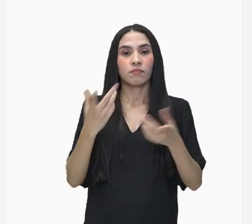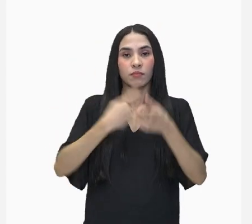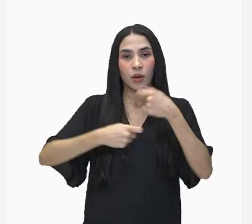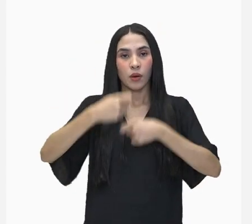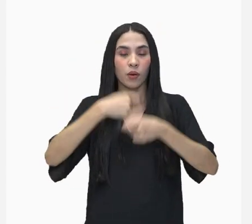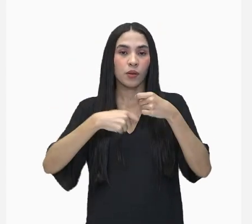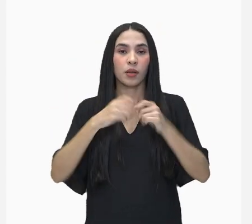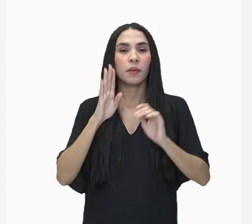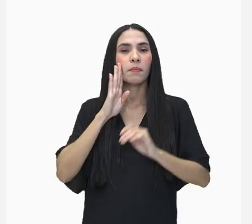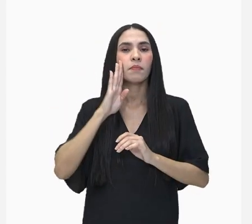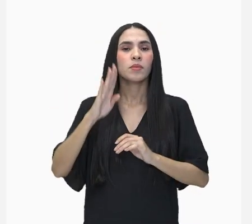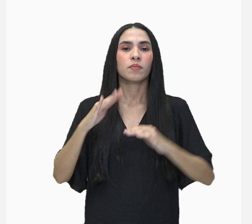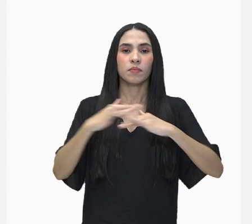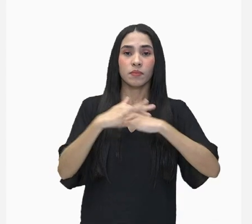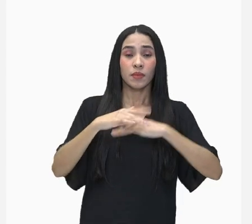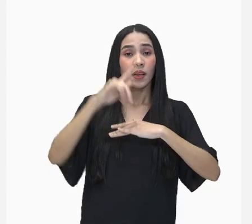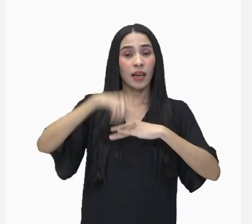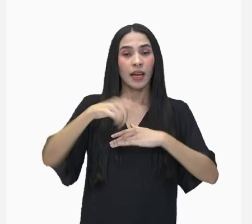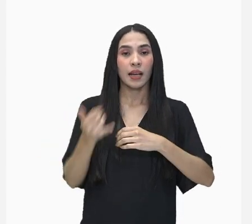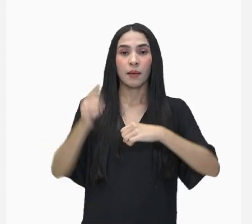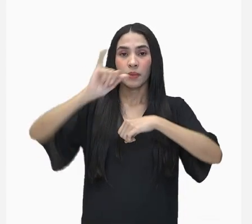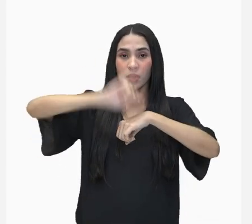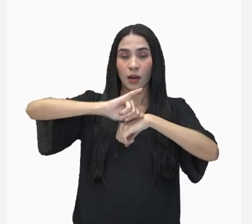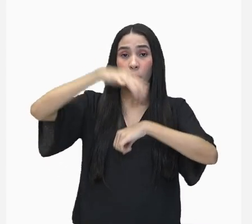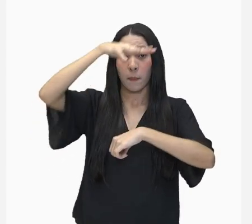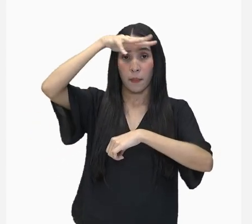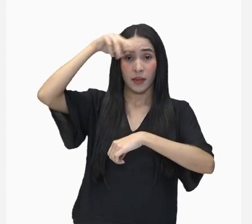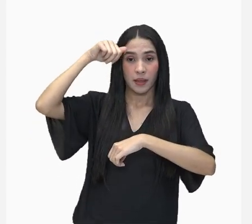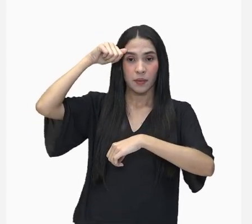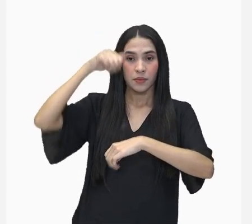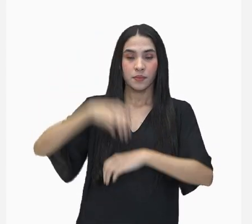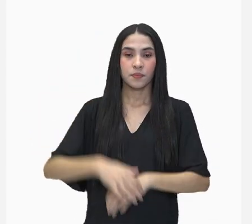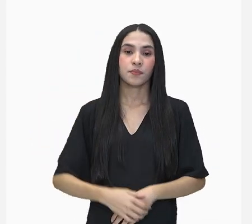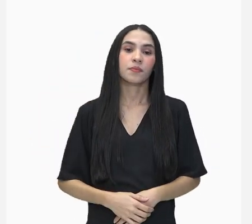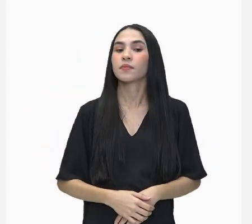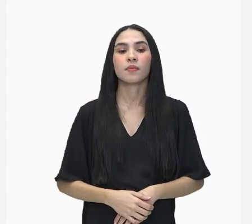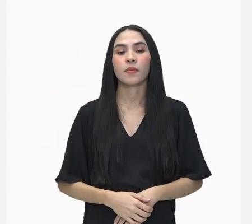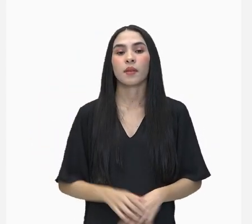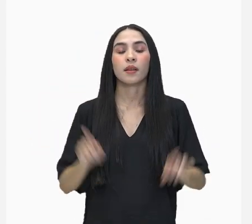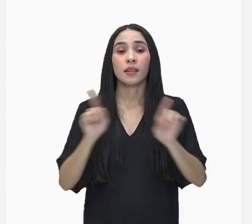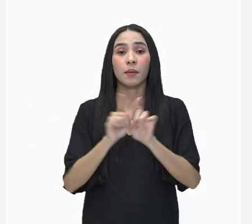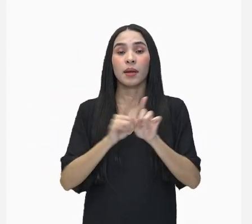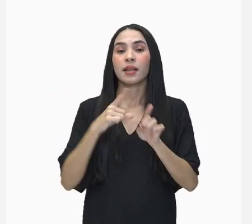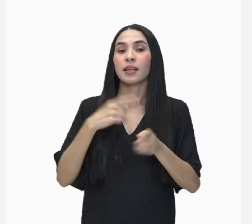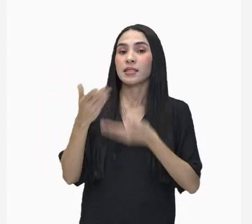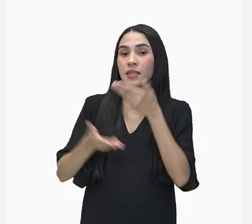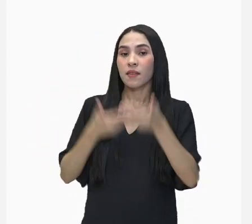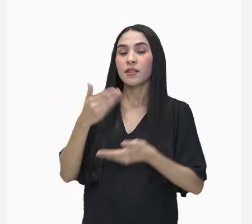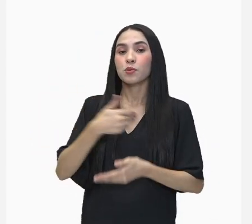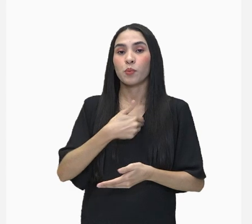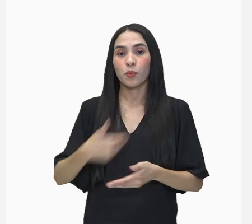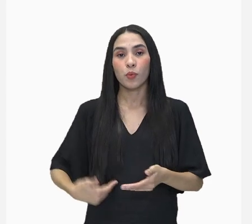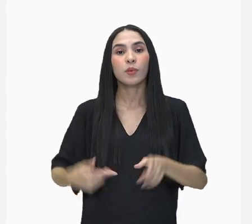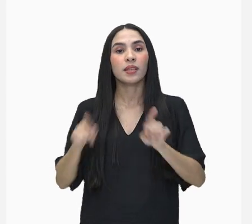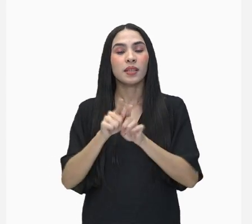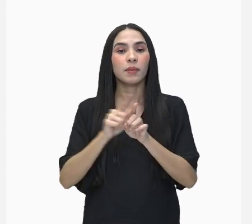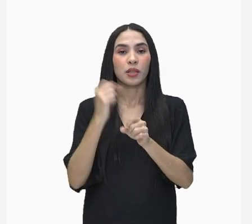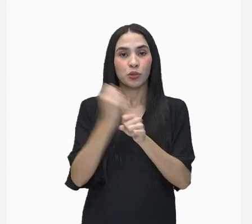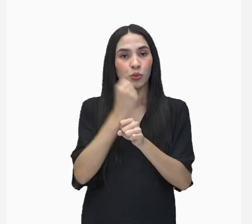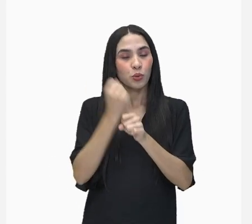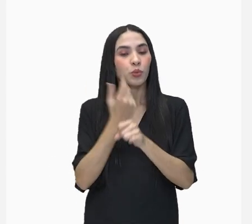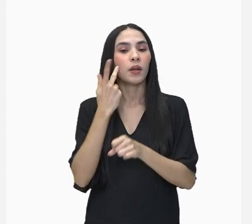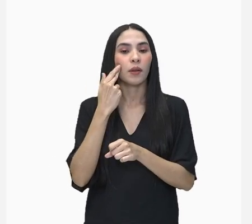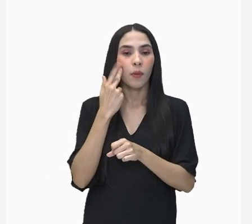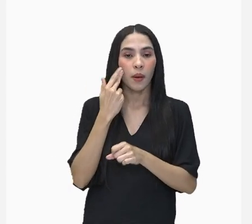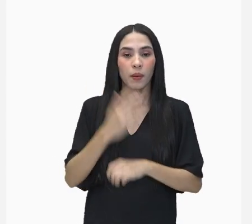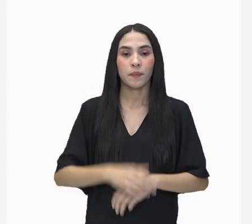cidade central, que no caso é a capital Manaus. Possuem serviços públicos e infraestrutura comum. Então